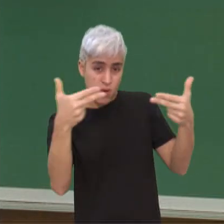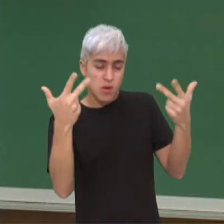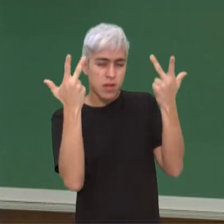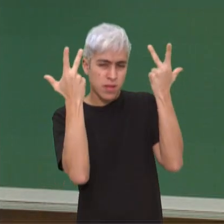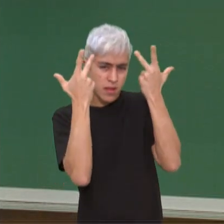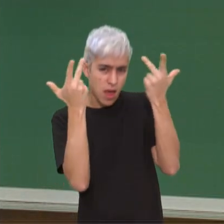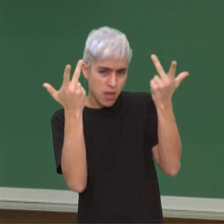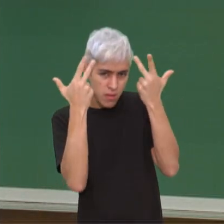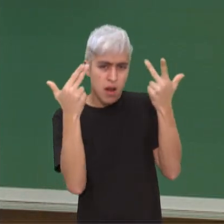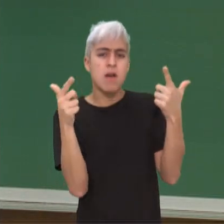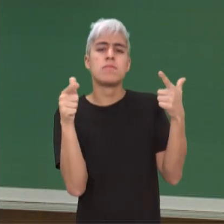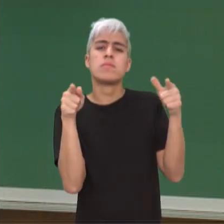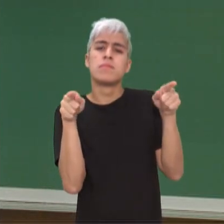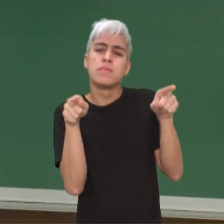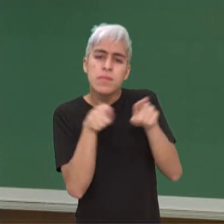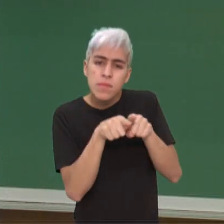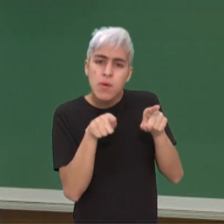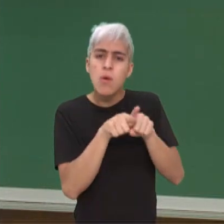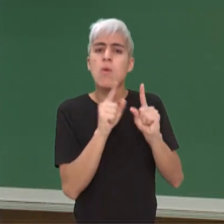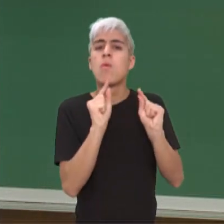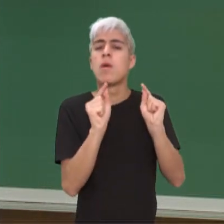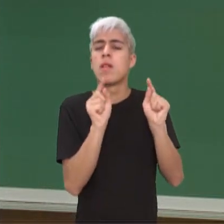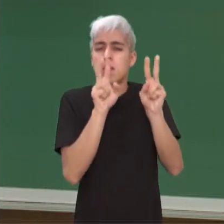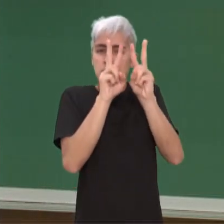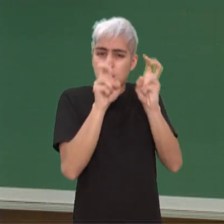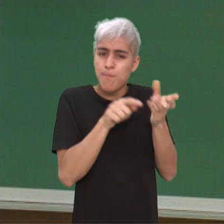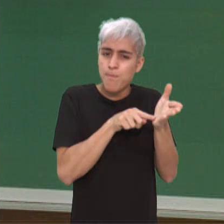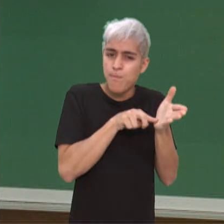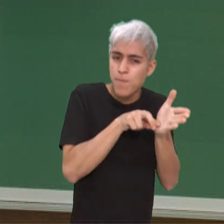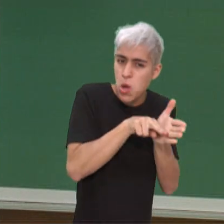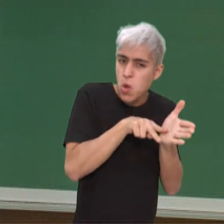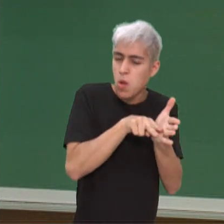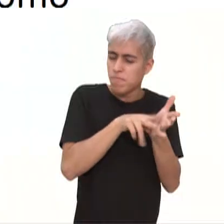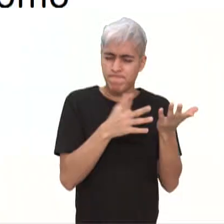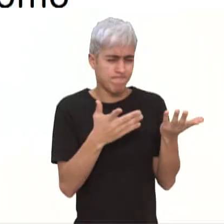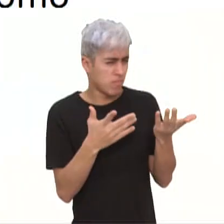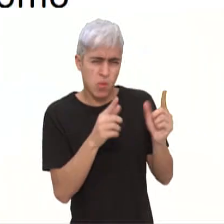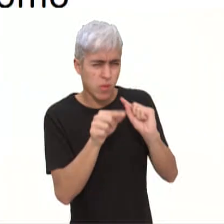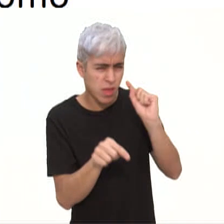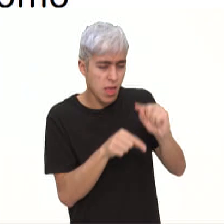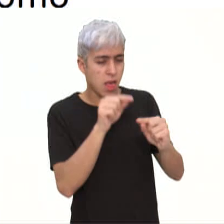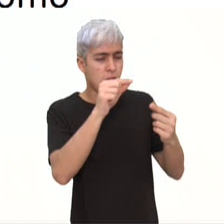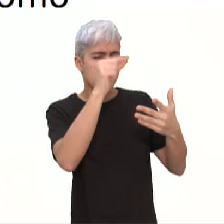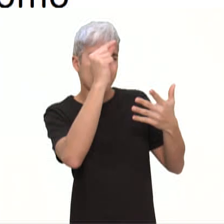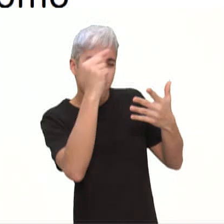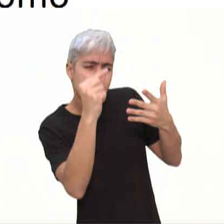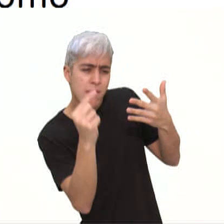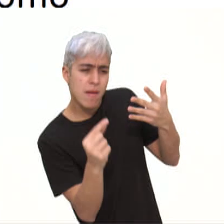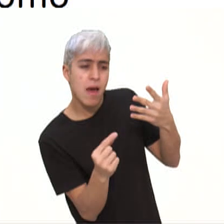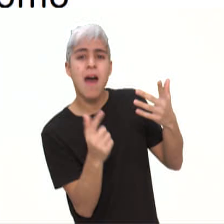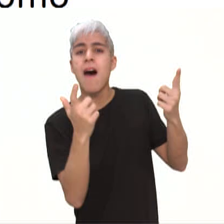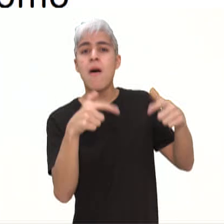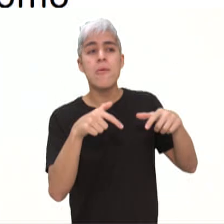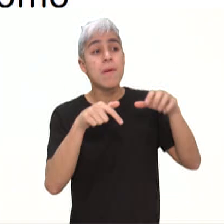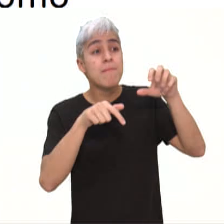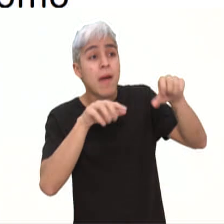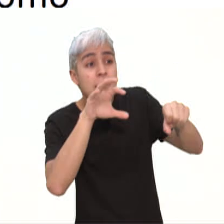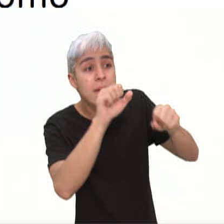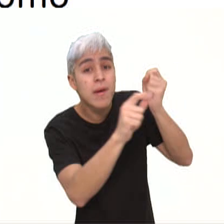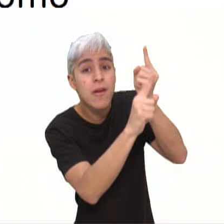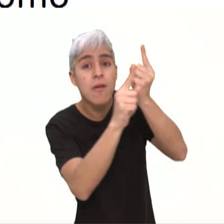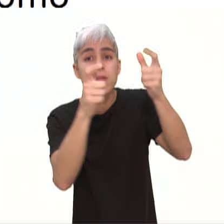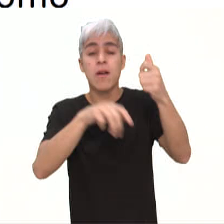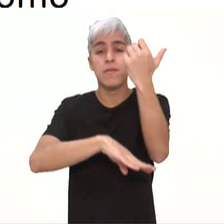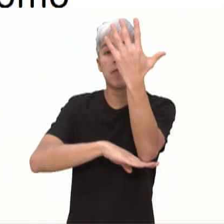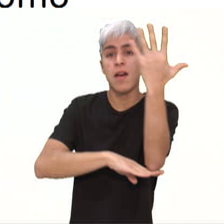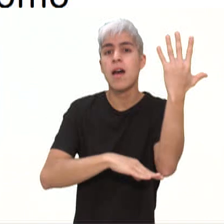naturais, nós temos a questão biológica, que são recursos oriundos da fauna e da flora, tais